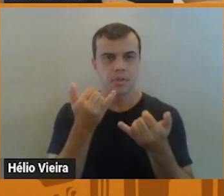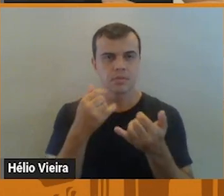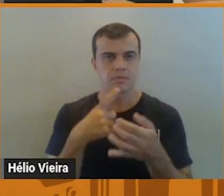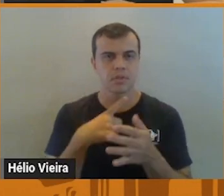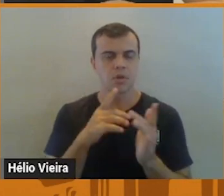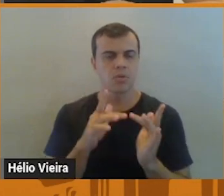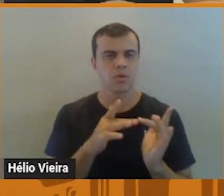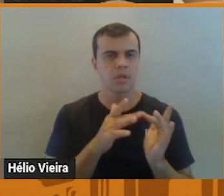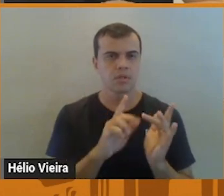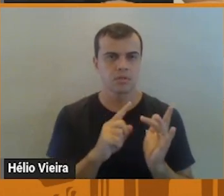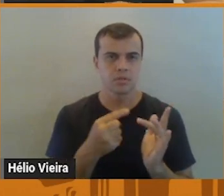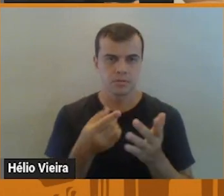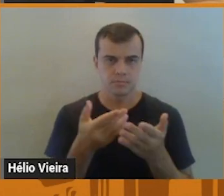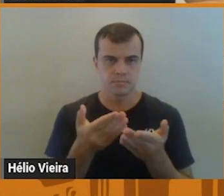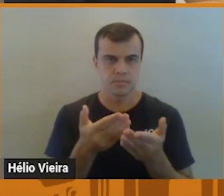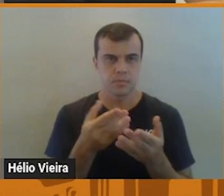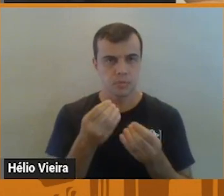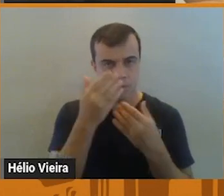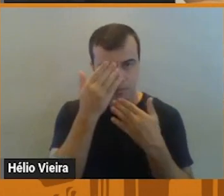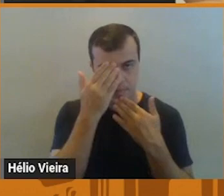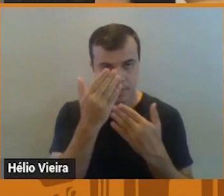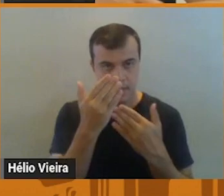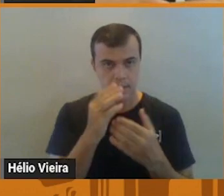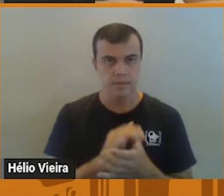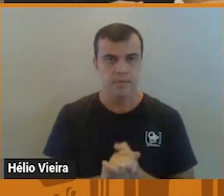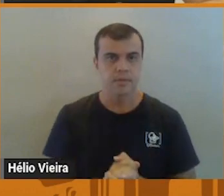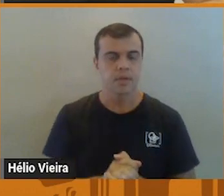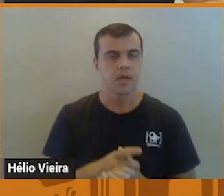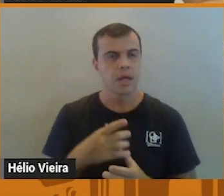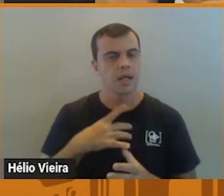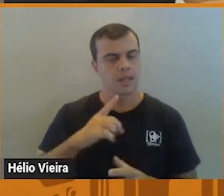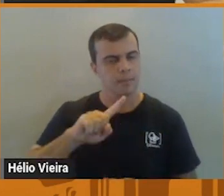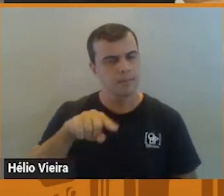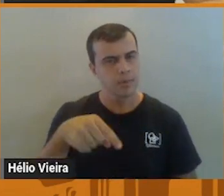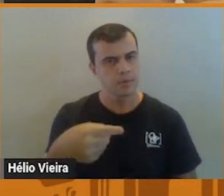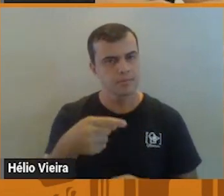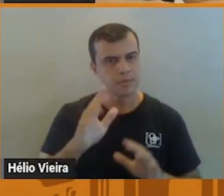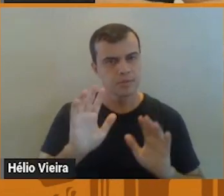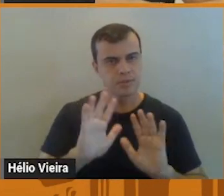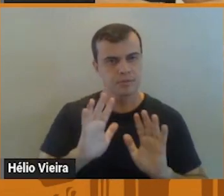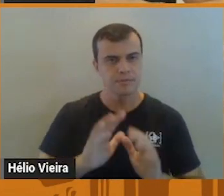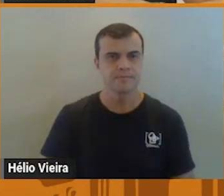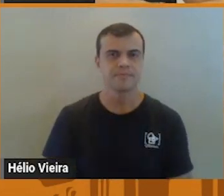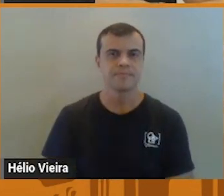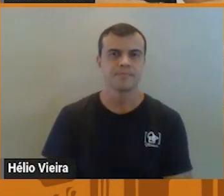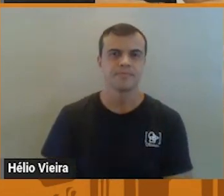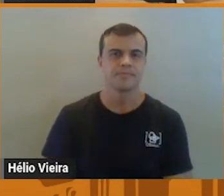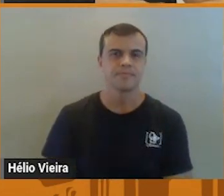contato com a gente estão aí. Muito obrigada e até a próxima. Tchau, tchau.